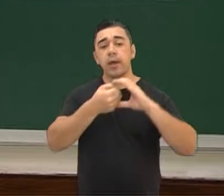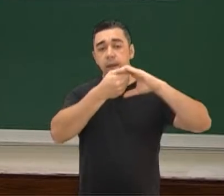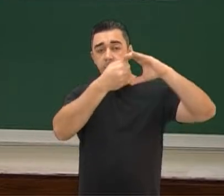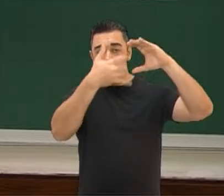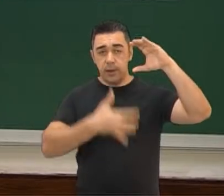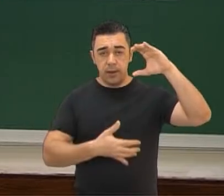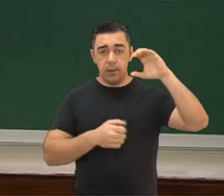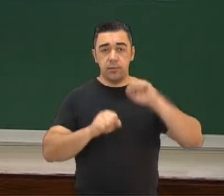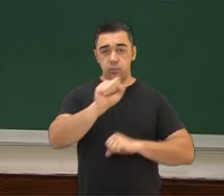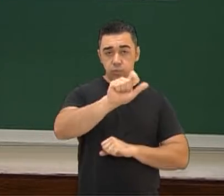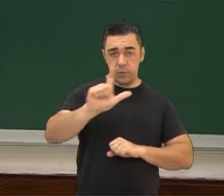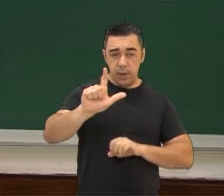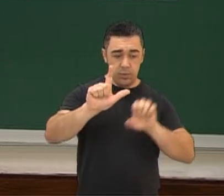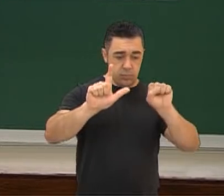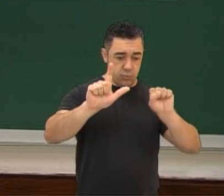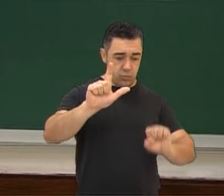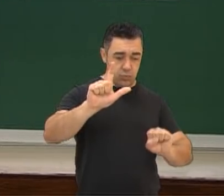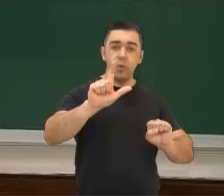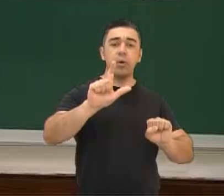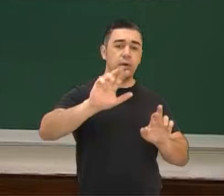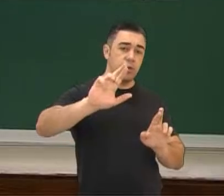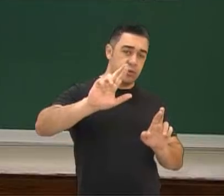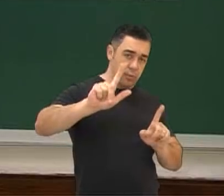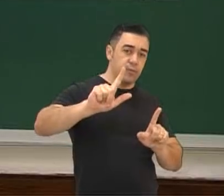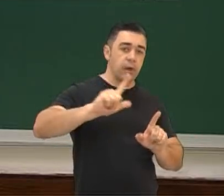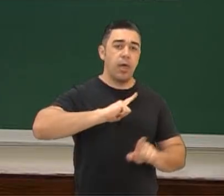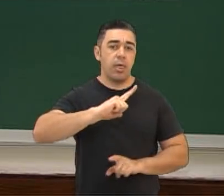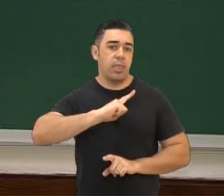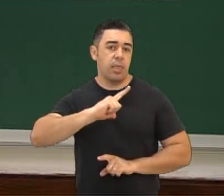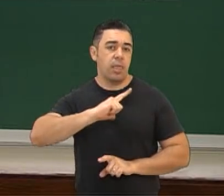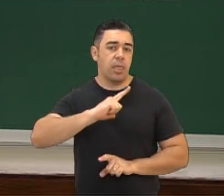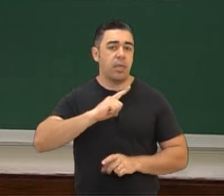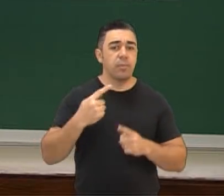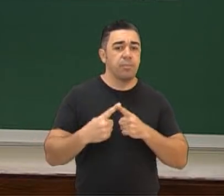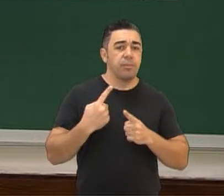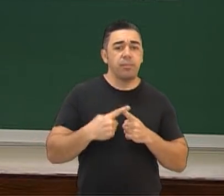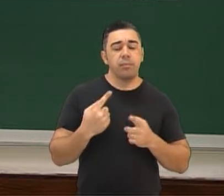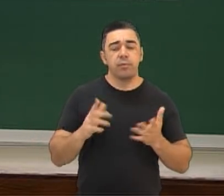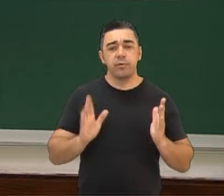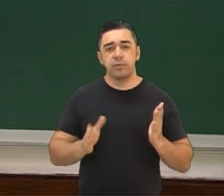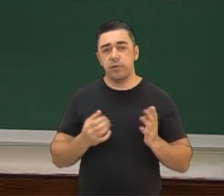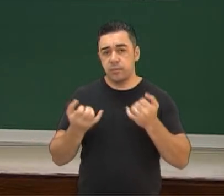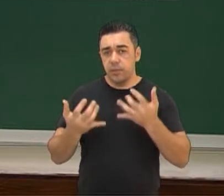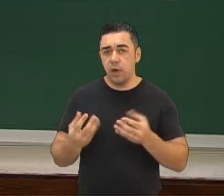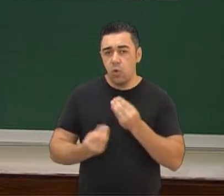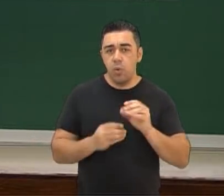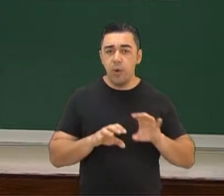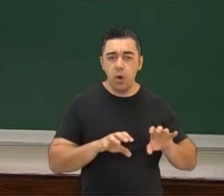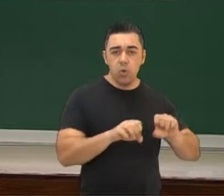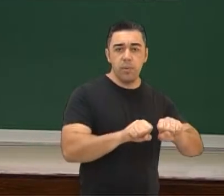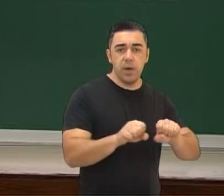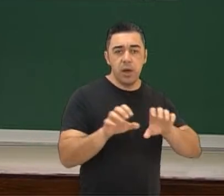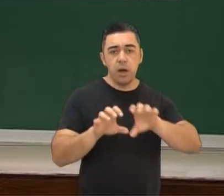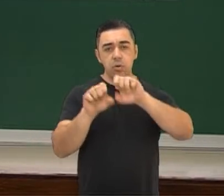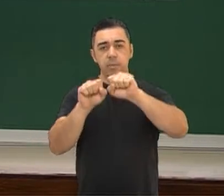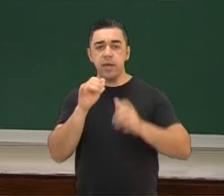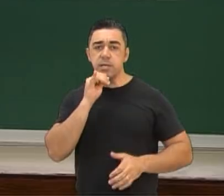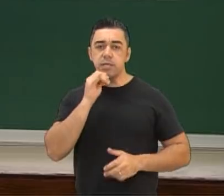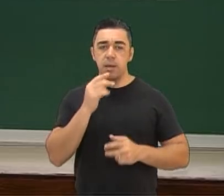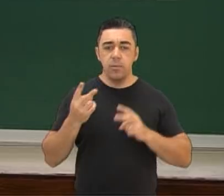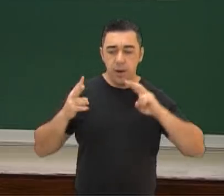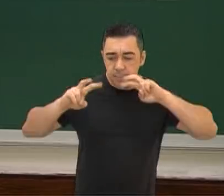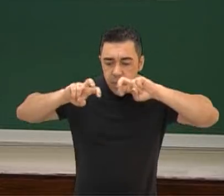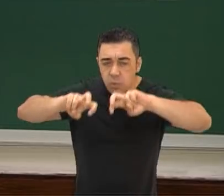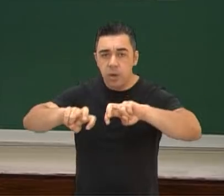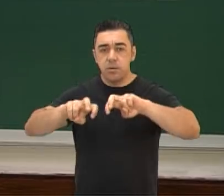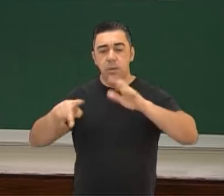do Sudeste e do Sul tem ali diferenças, né? Só pelo fato da gente falar como foi cada uma delas. Por exemplo, a mineração aqui